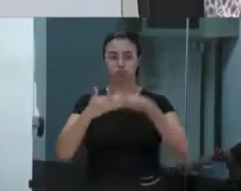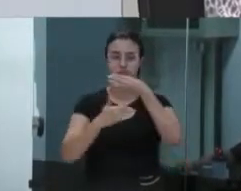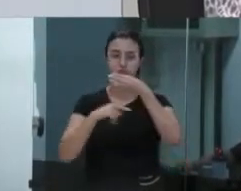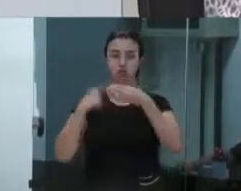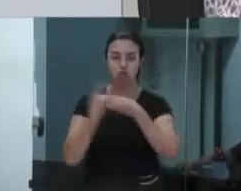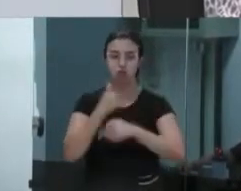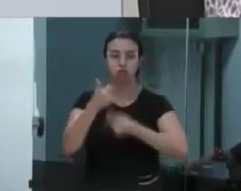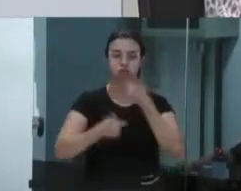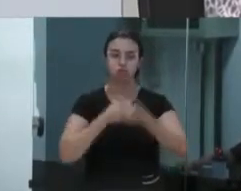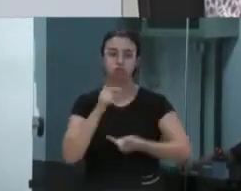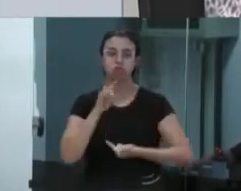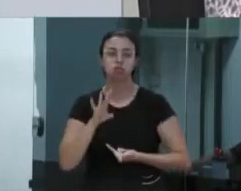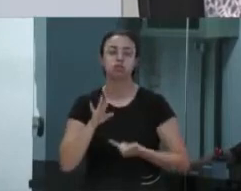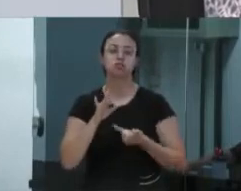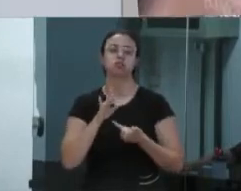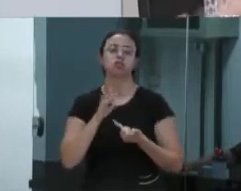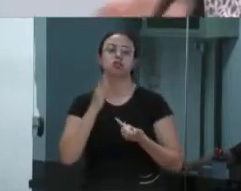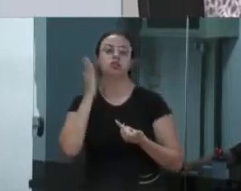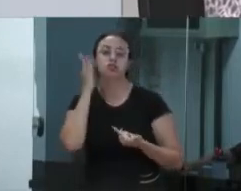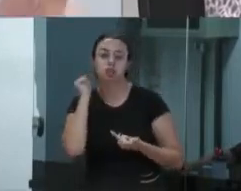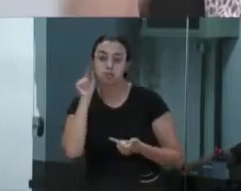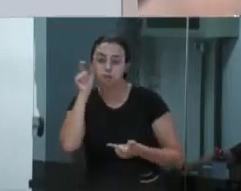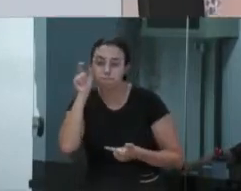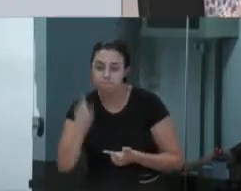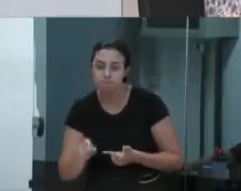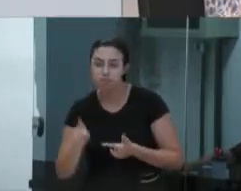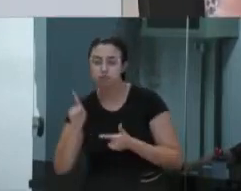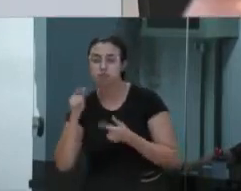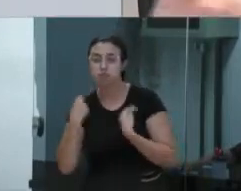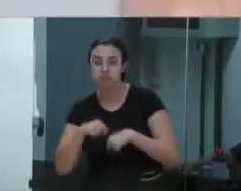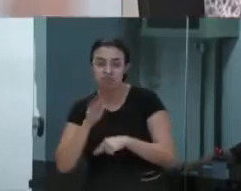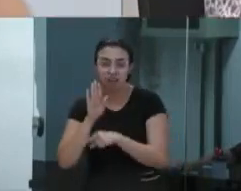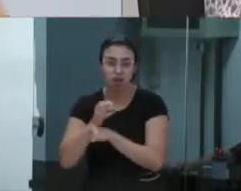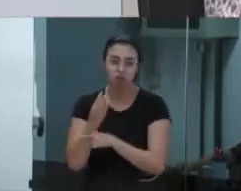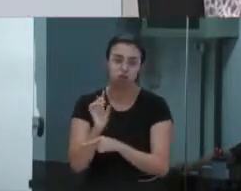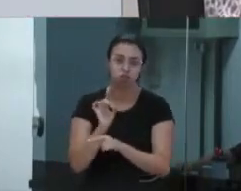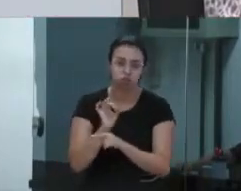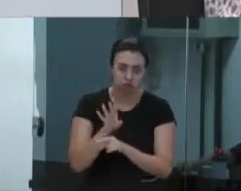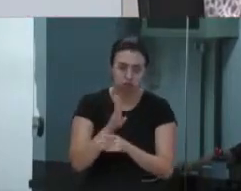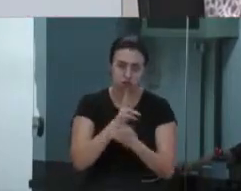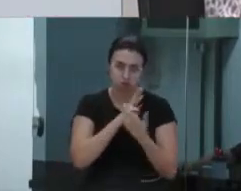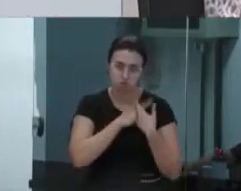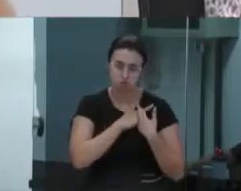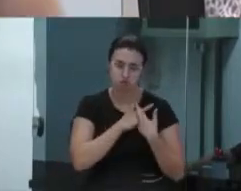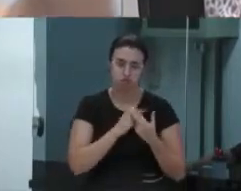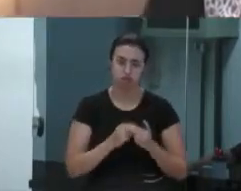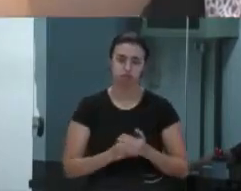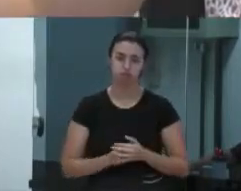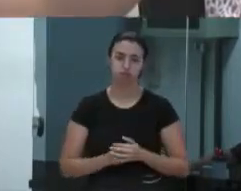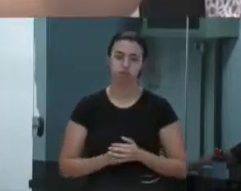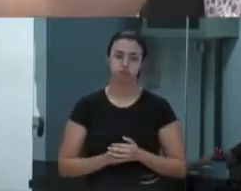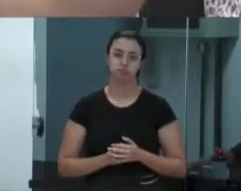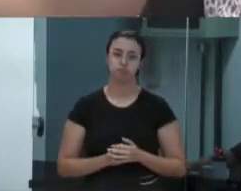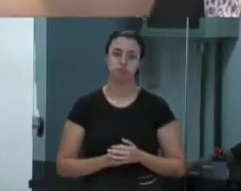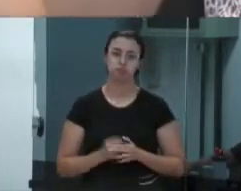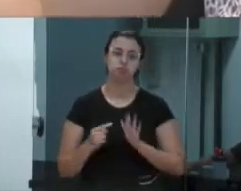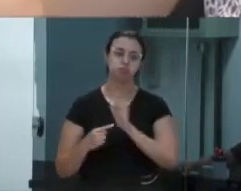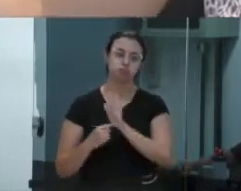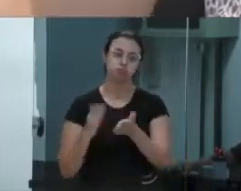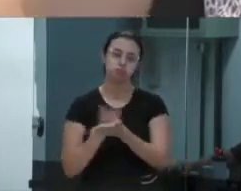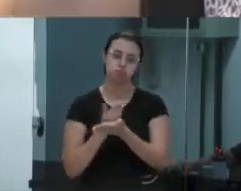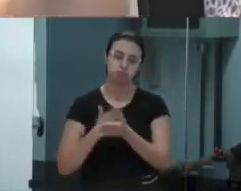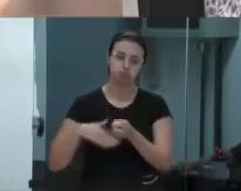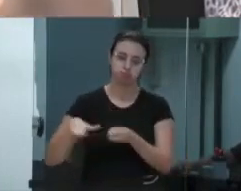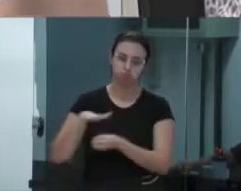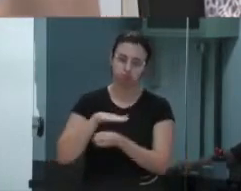ao aspecto de identificação da vulnerabilidade social ou não daquele indivíduo, né, daquela região. Ela mencionou alguns bairros,